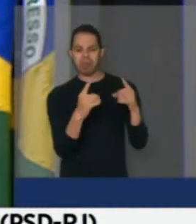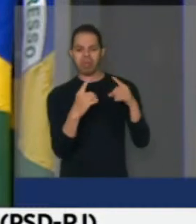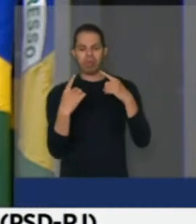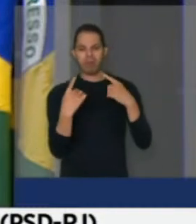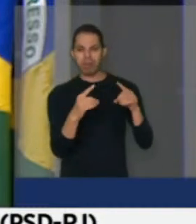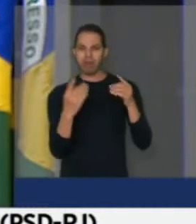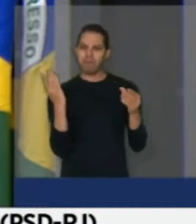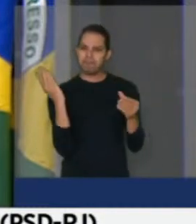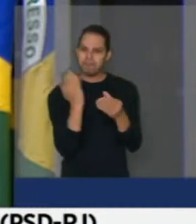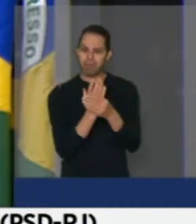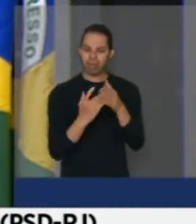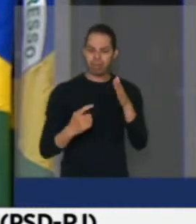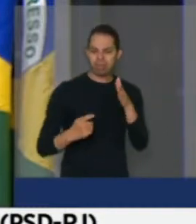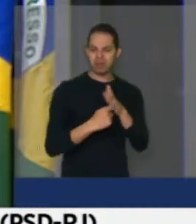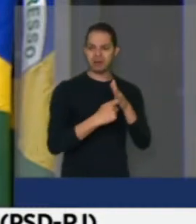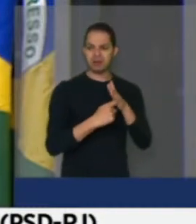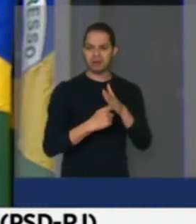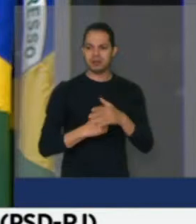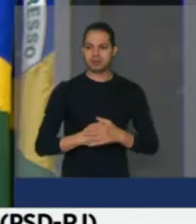processados.